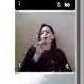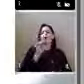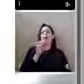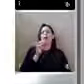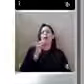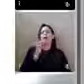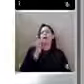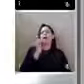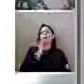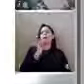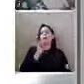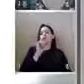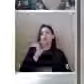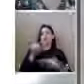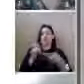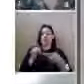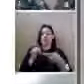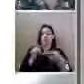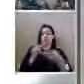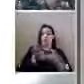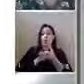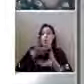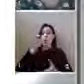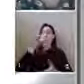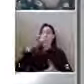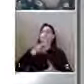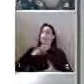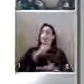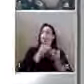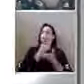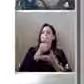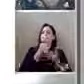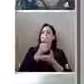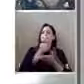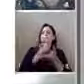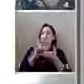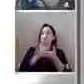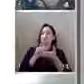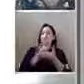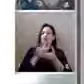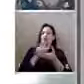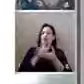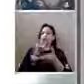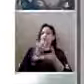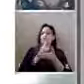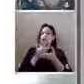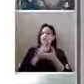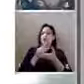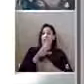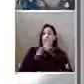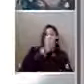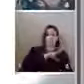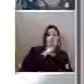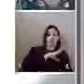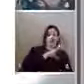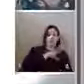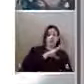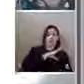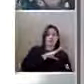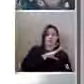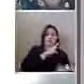estão referendadas nos dicionários de língua portuguesa, no caso do lema, e o equivalente,